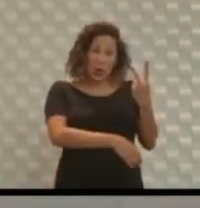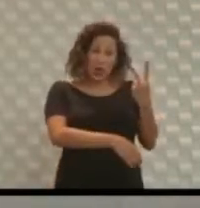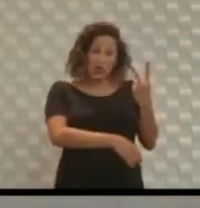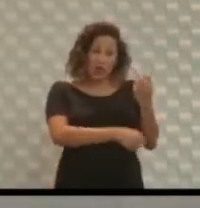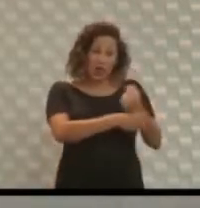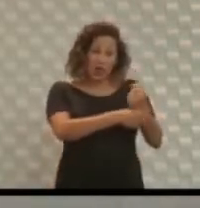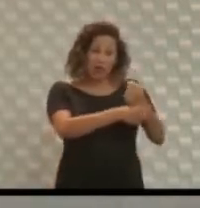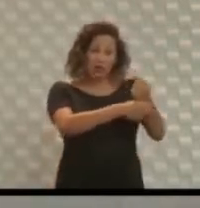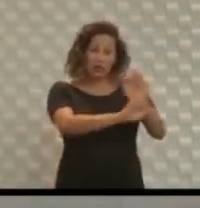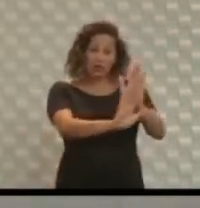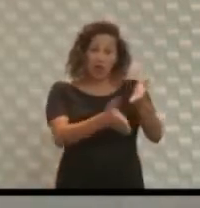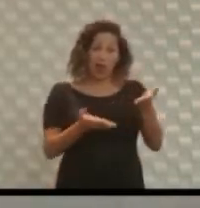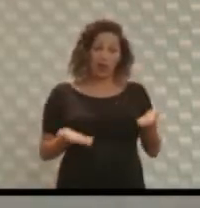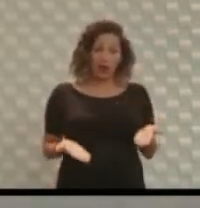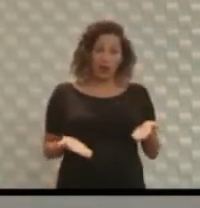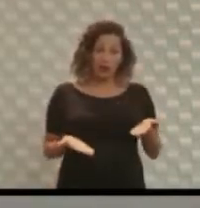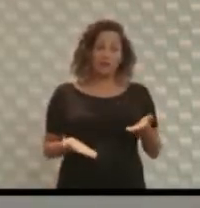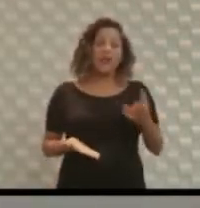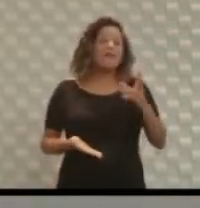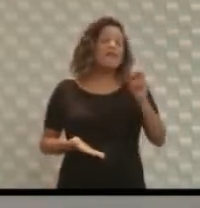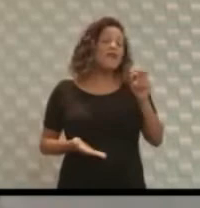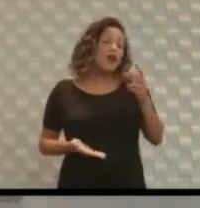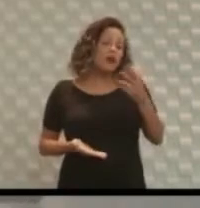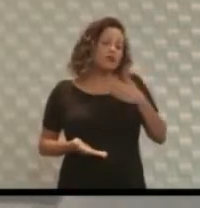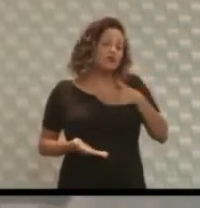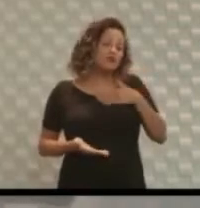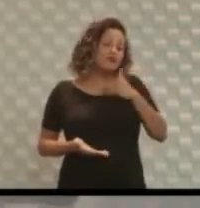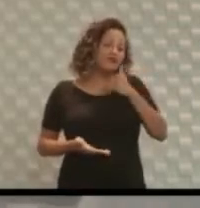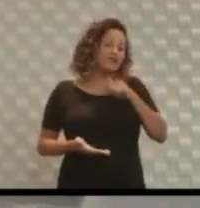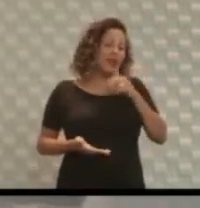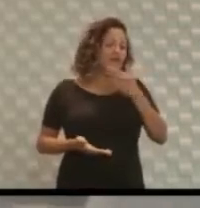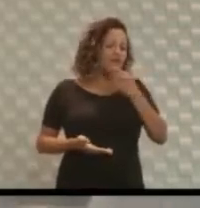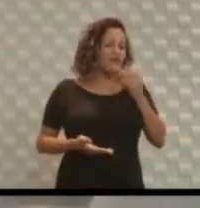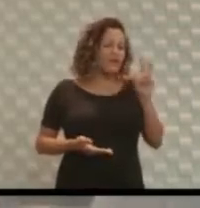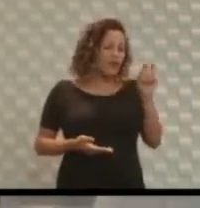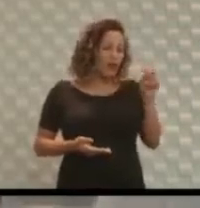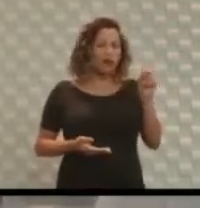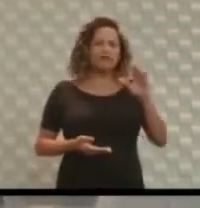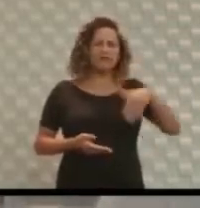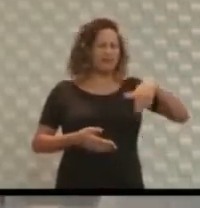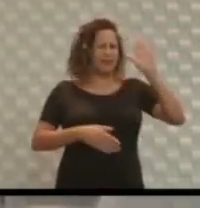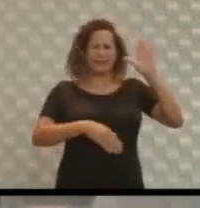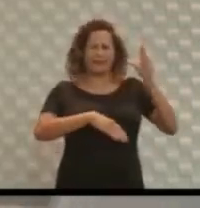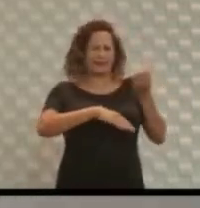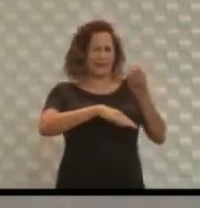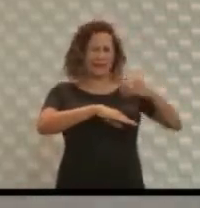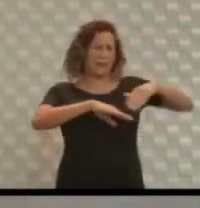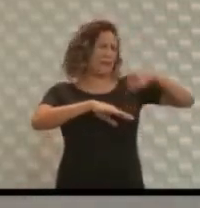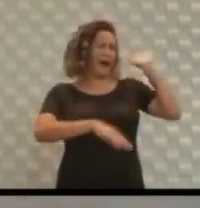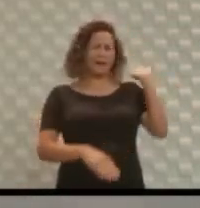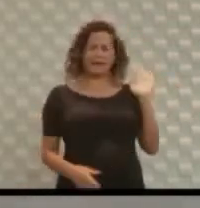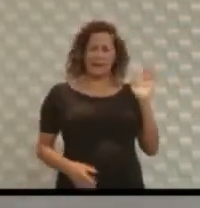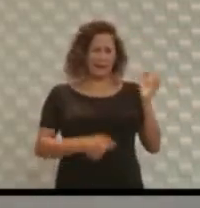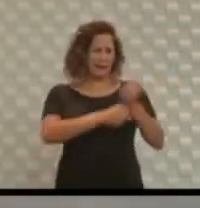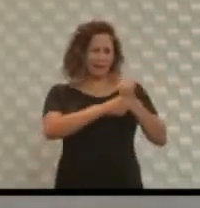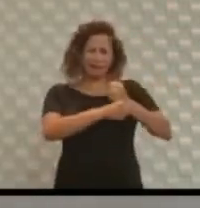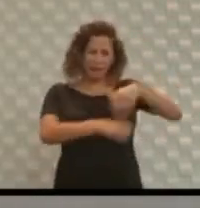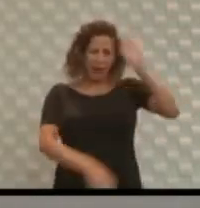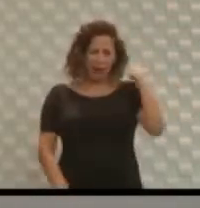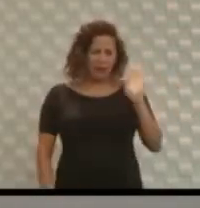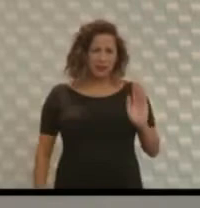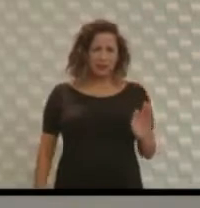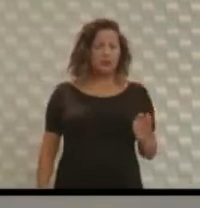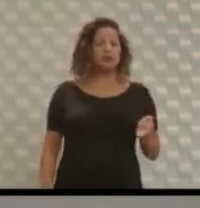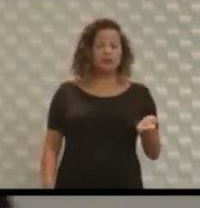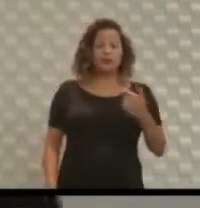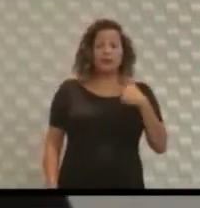Os meus avós ficaram casados mais de 60 anos. Então, eu vim